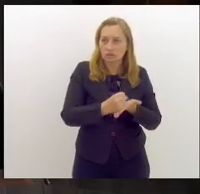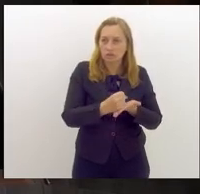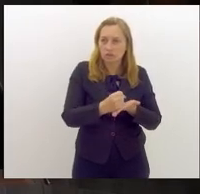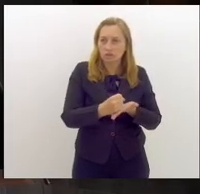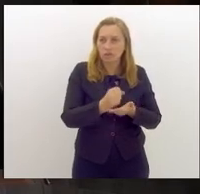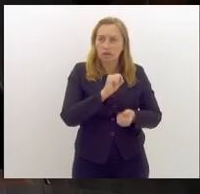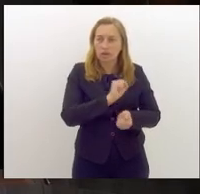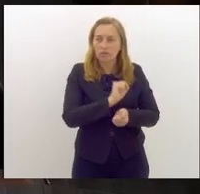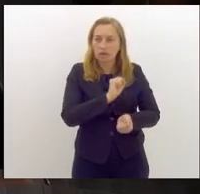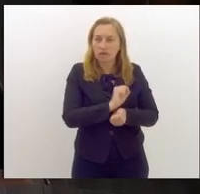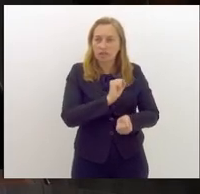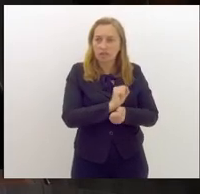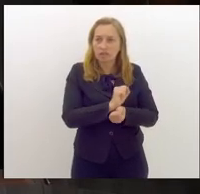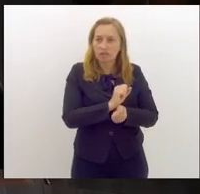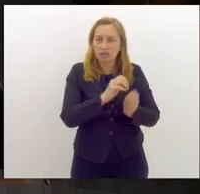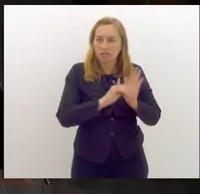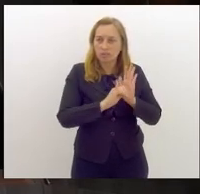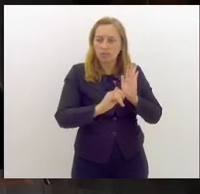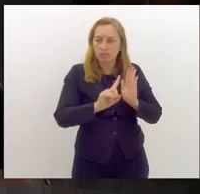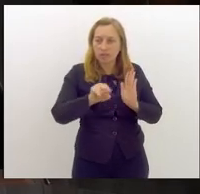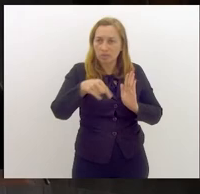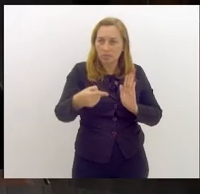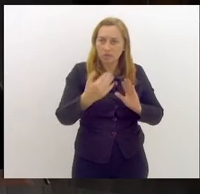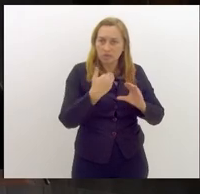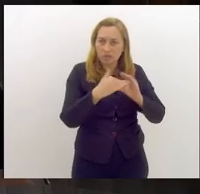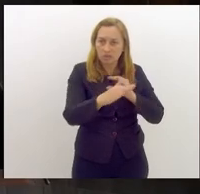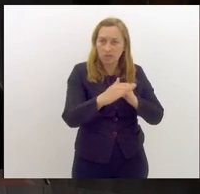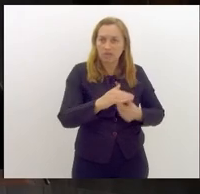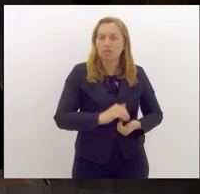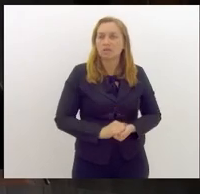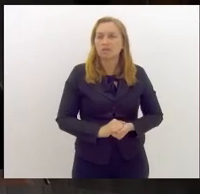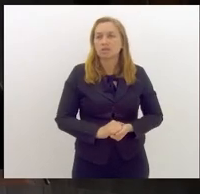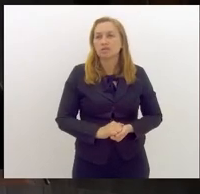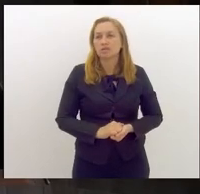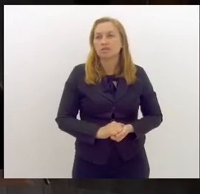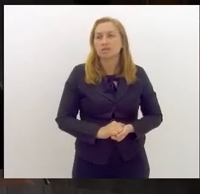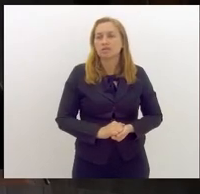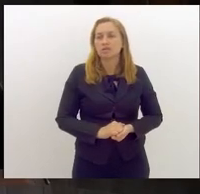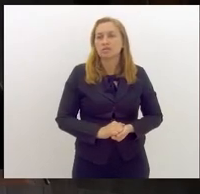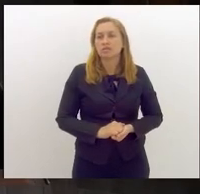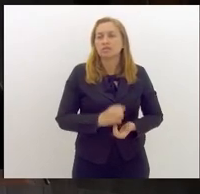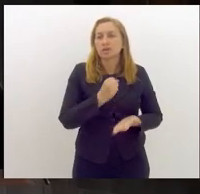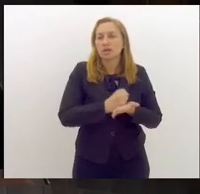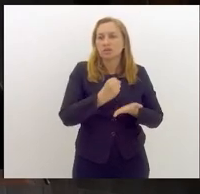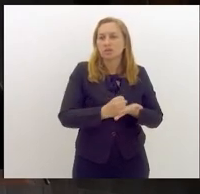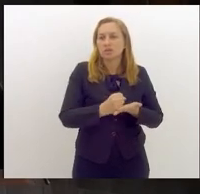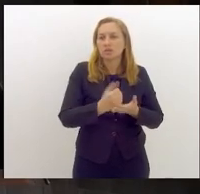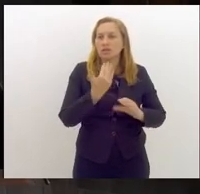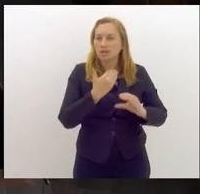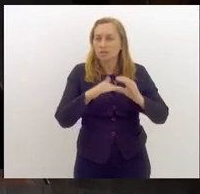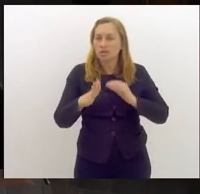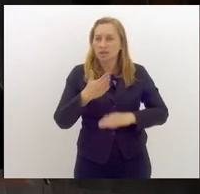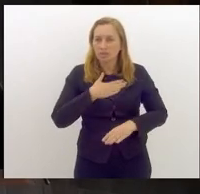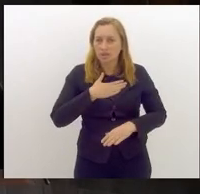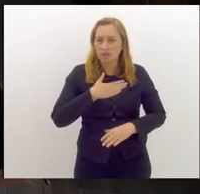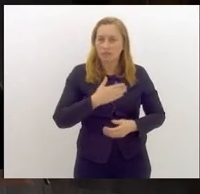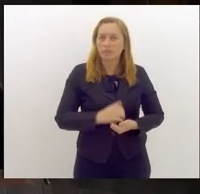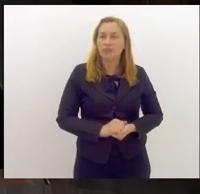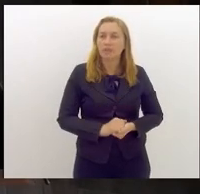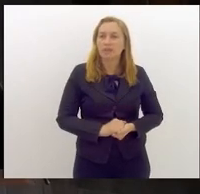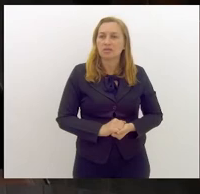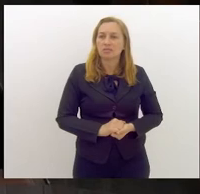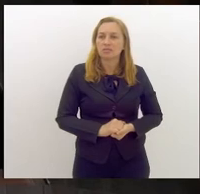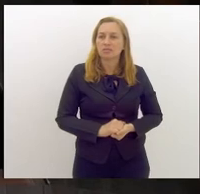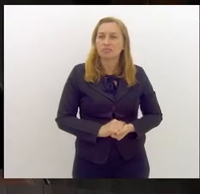para esperar a publicação para depois encaminhar ao cartório e poder encaminhar a mim